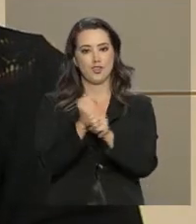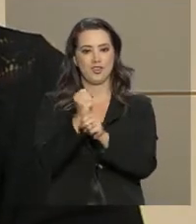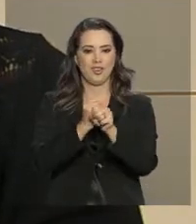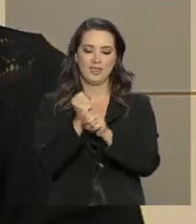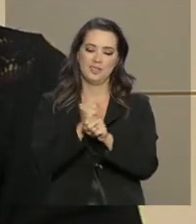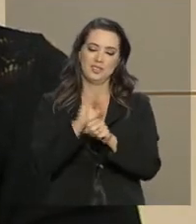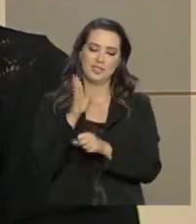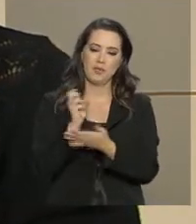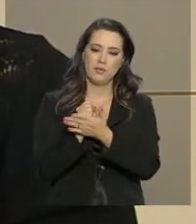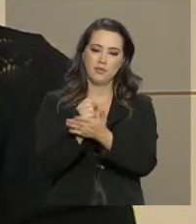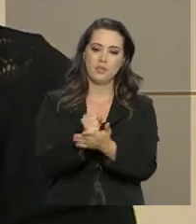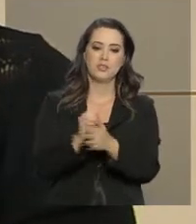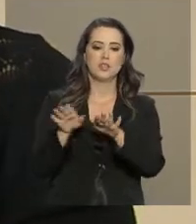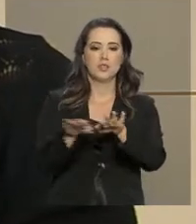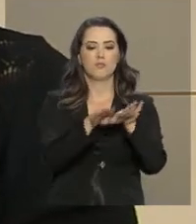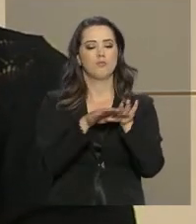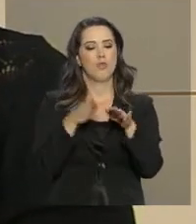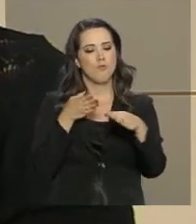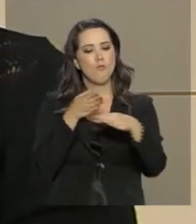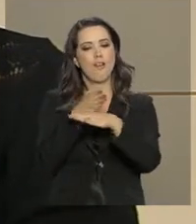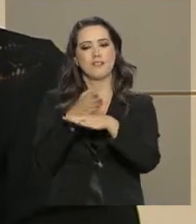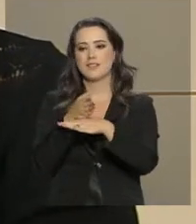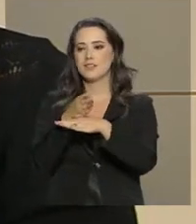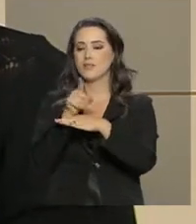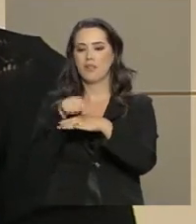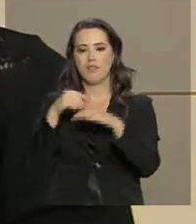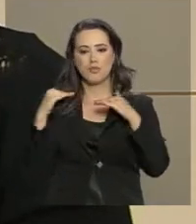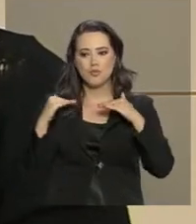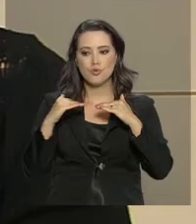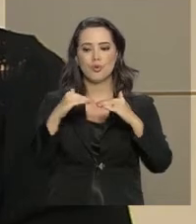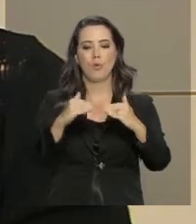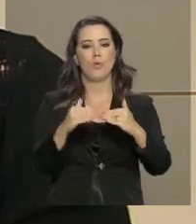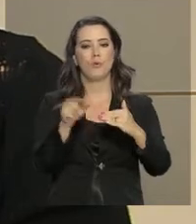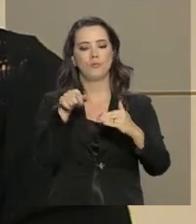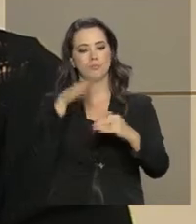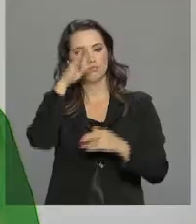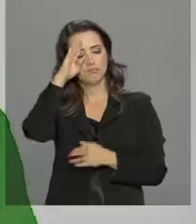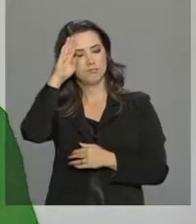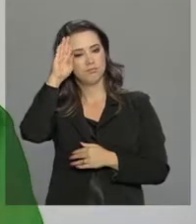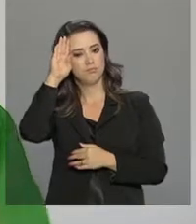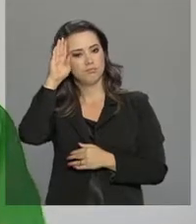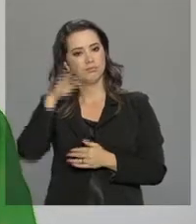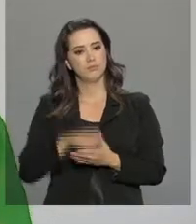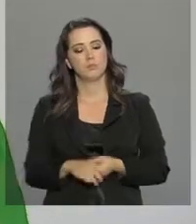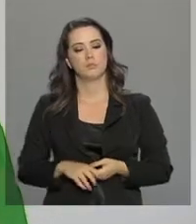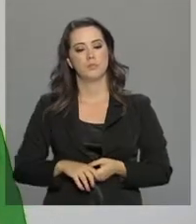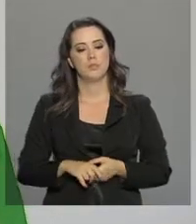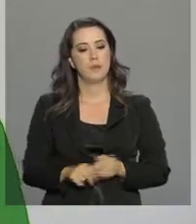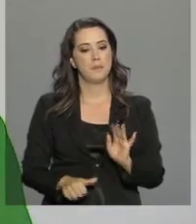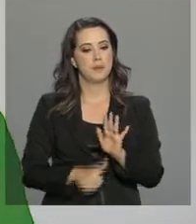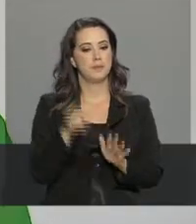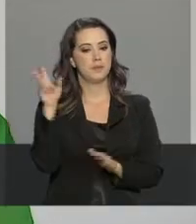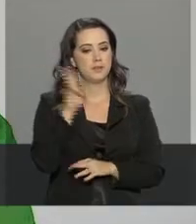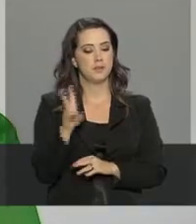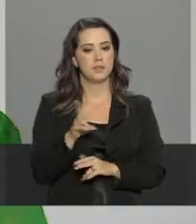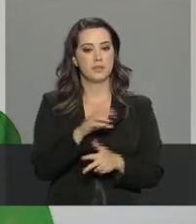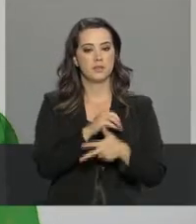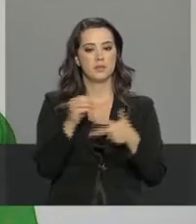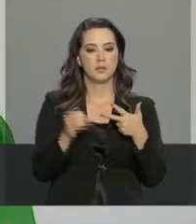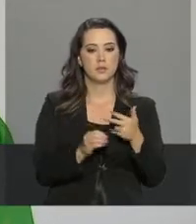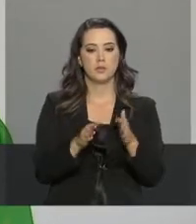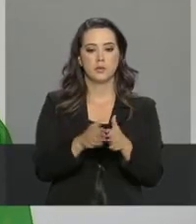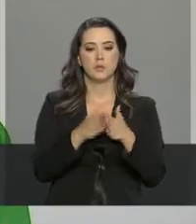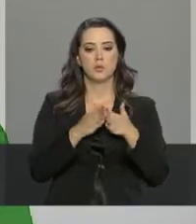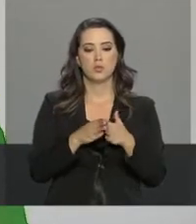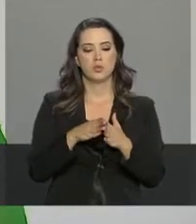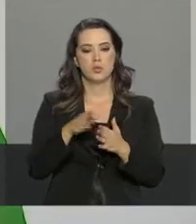vez esse instrumento que democratiza o acesso é democratizar o acesso ao ensino superior no brasil essa é a primeira edição do enem em que a solicitação